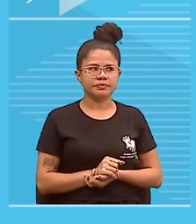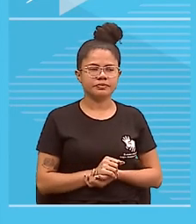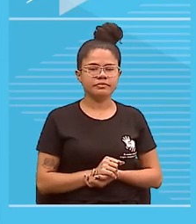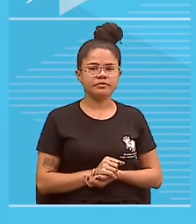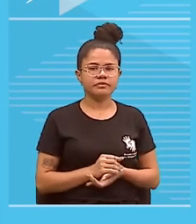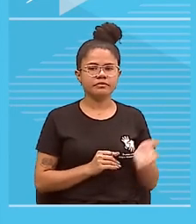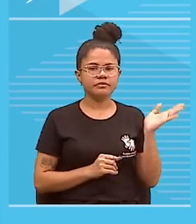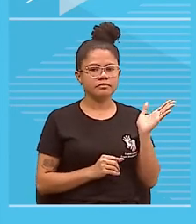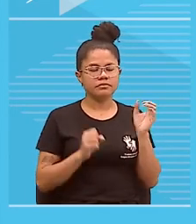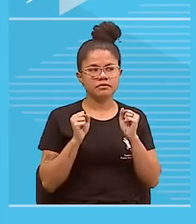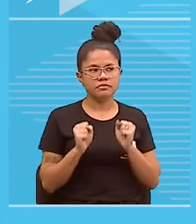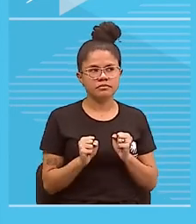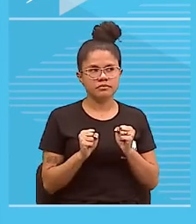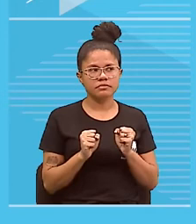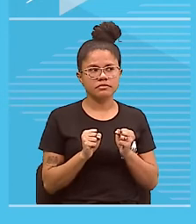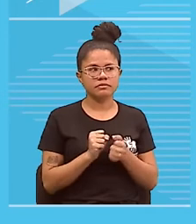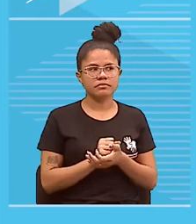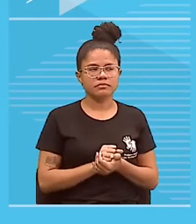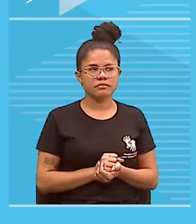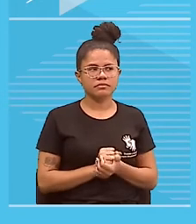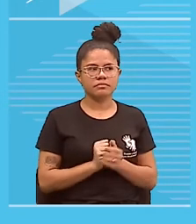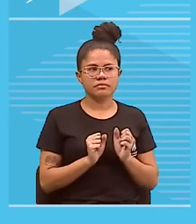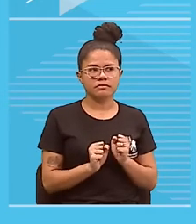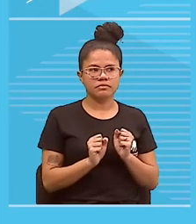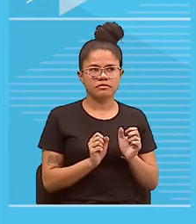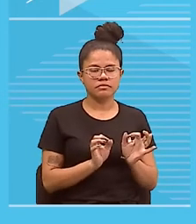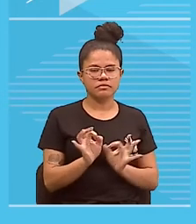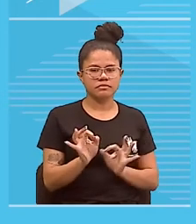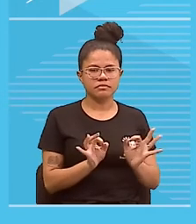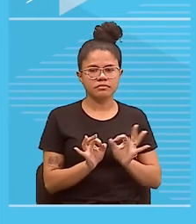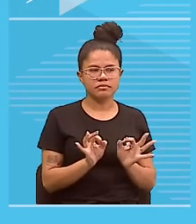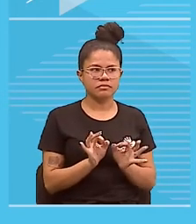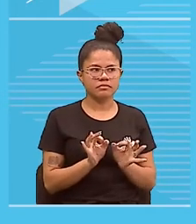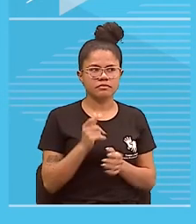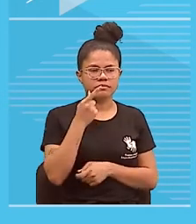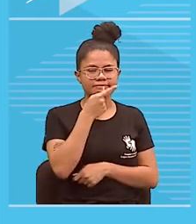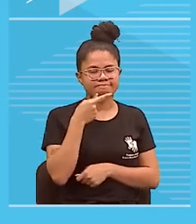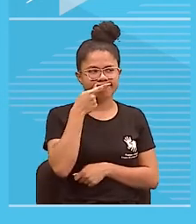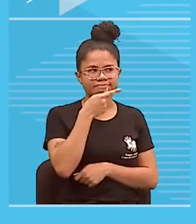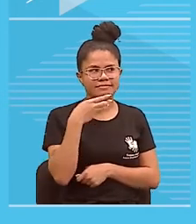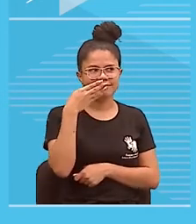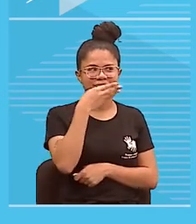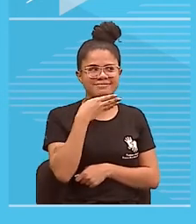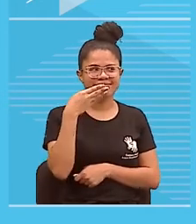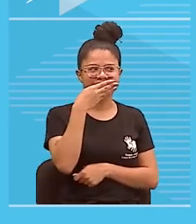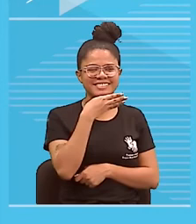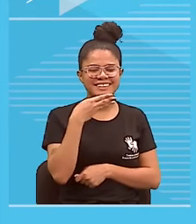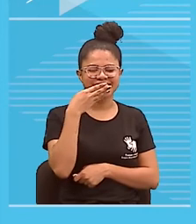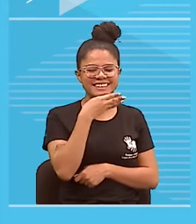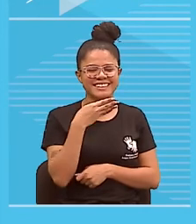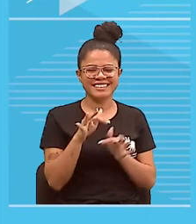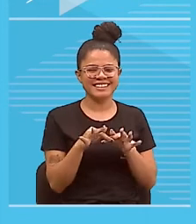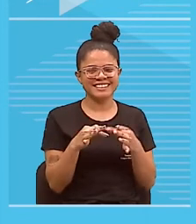eles podem ser desde dobrados em açúcar e sim gente fala assim desdobrei pensa que a palavra errada né